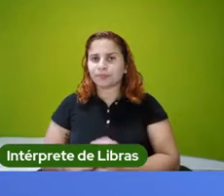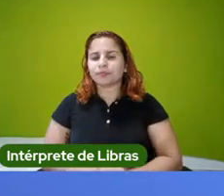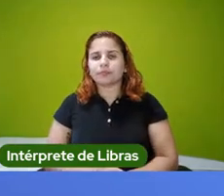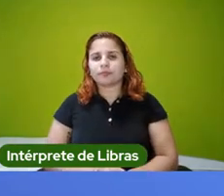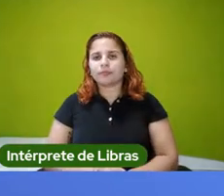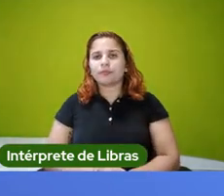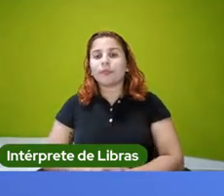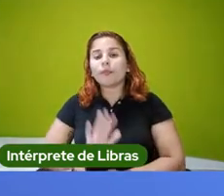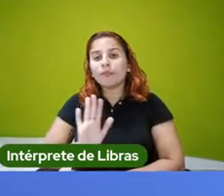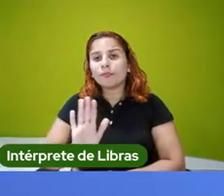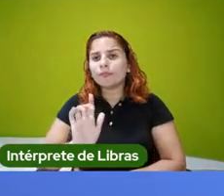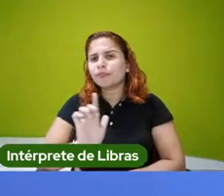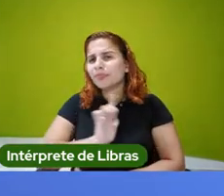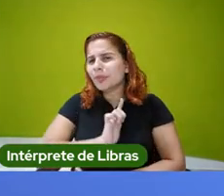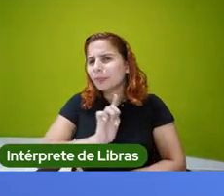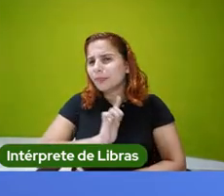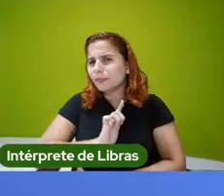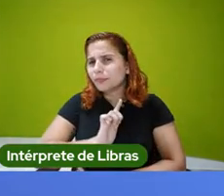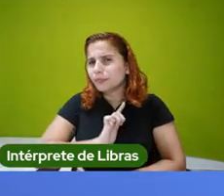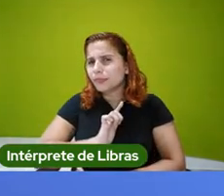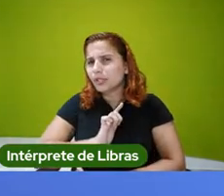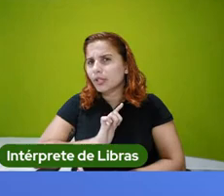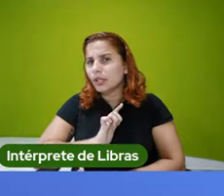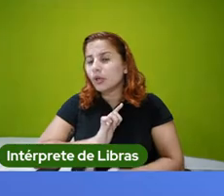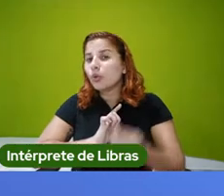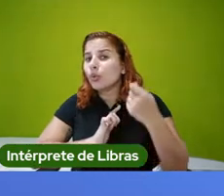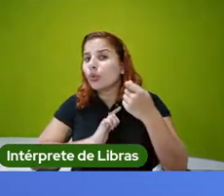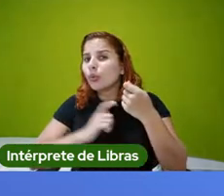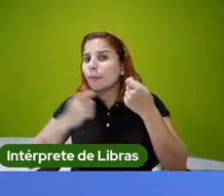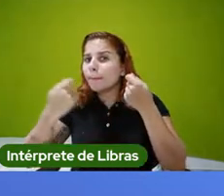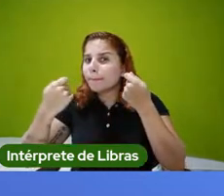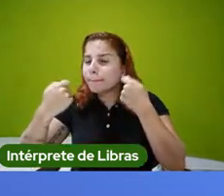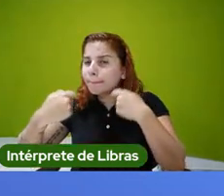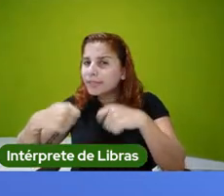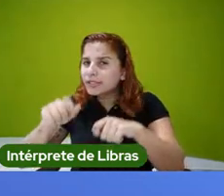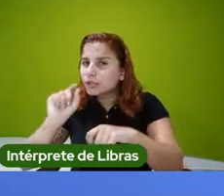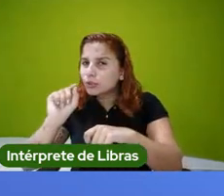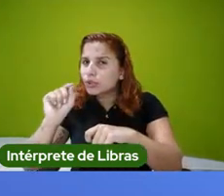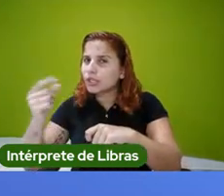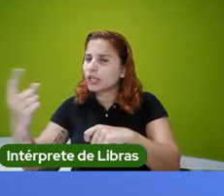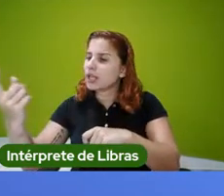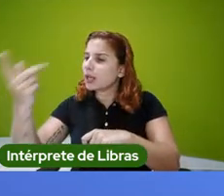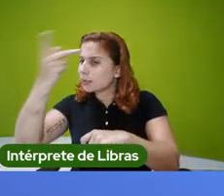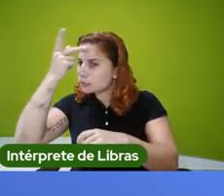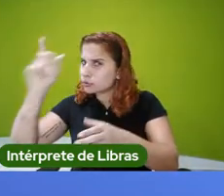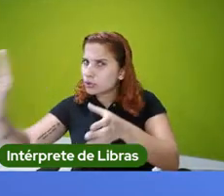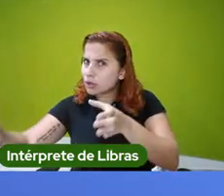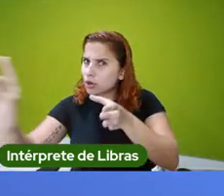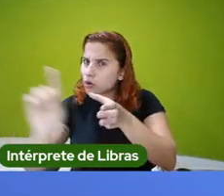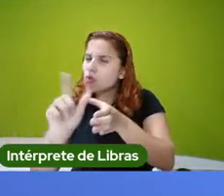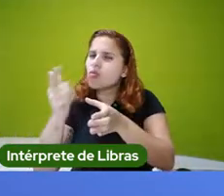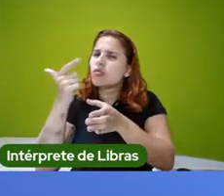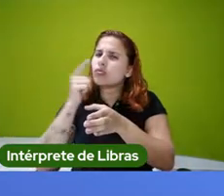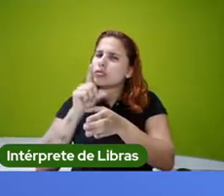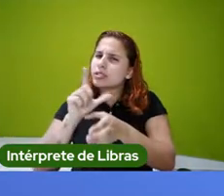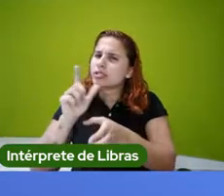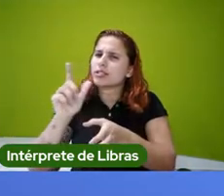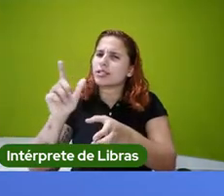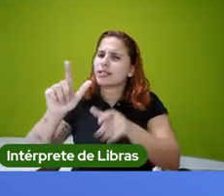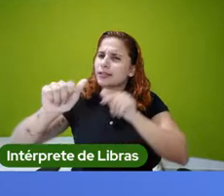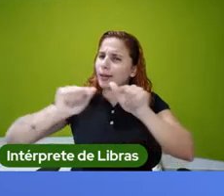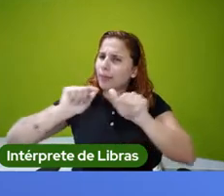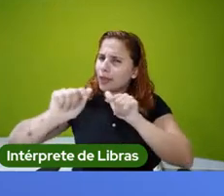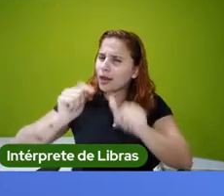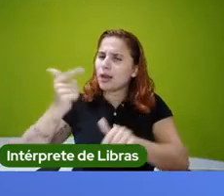assistencial, mas aquelas que têm, é preciso fazer com que elas sejam incluídas no mercado de trabalho, sejam qualificadas, tenham acesso à